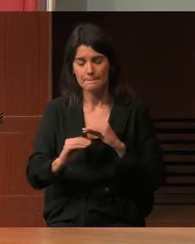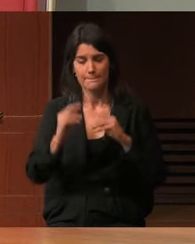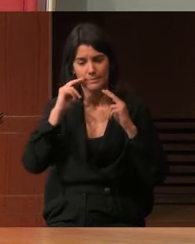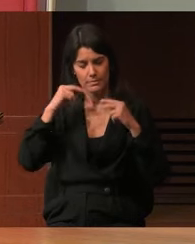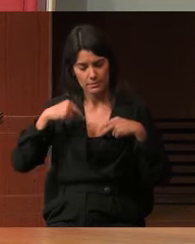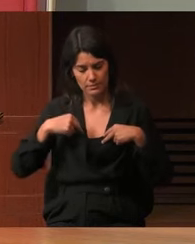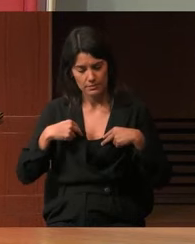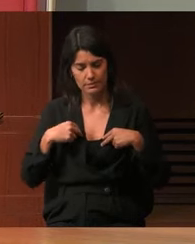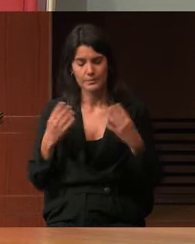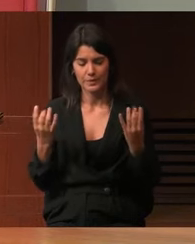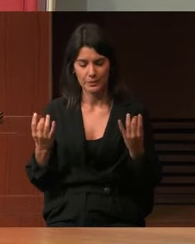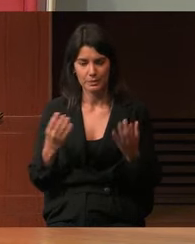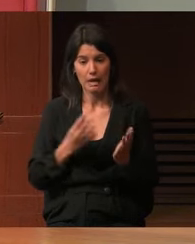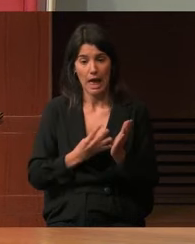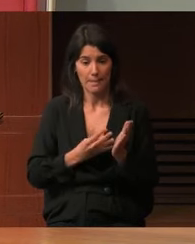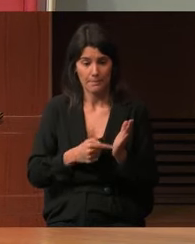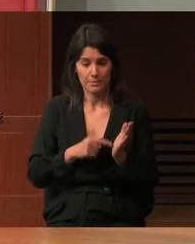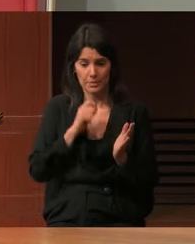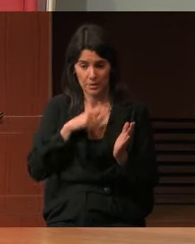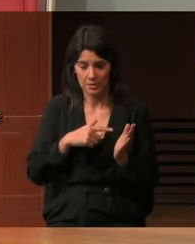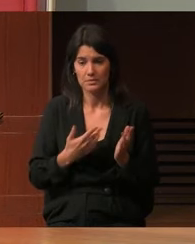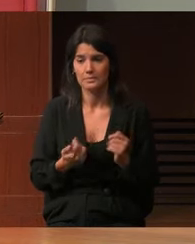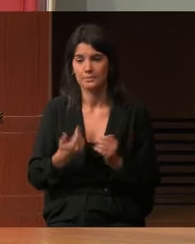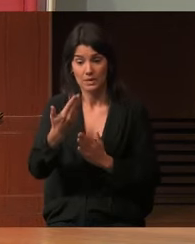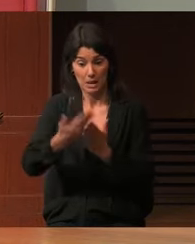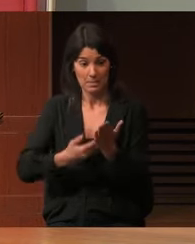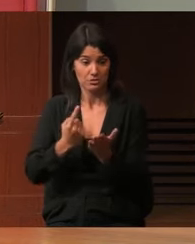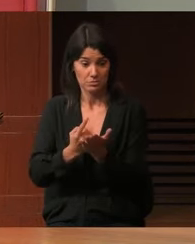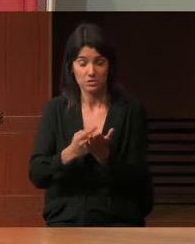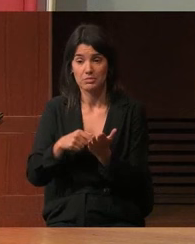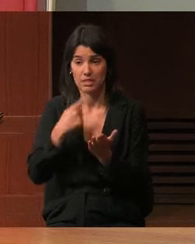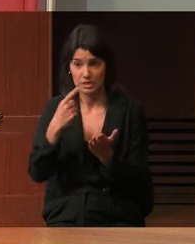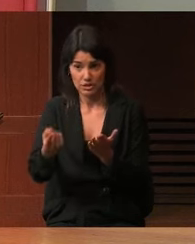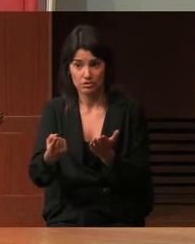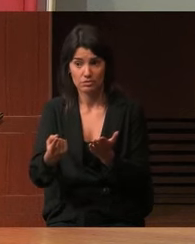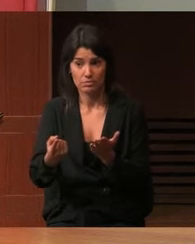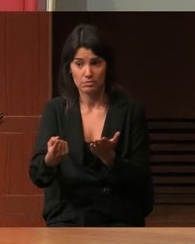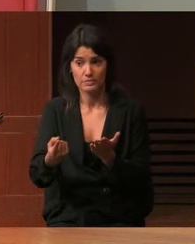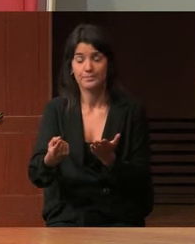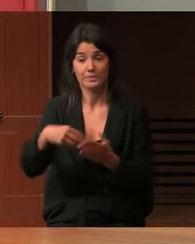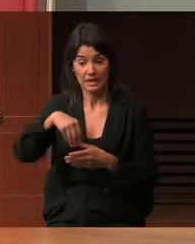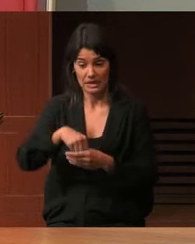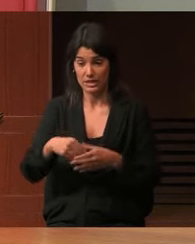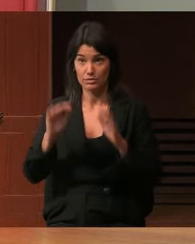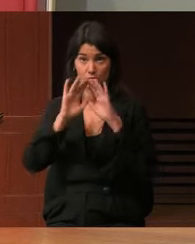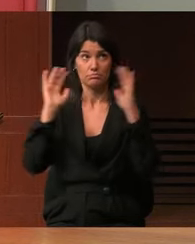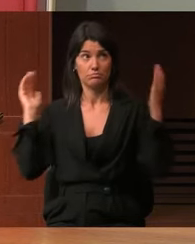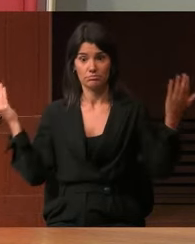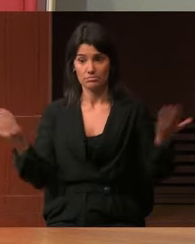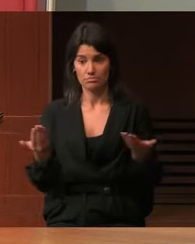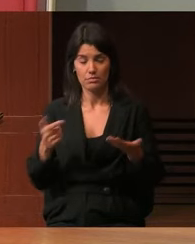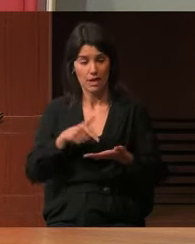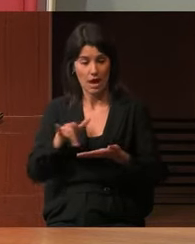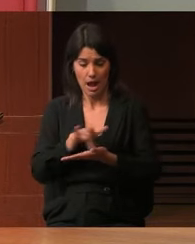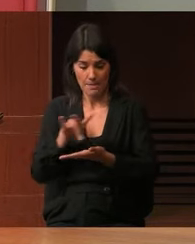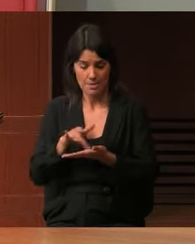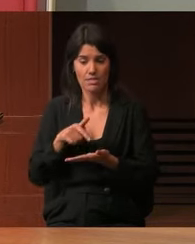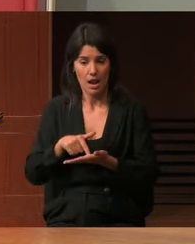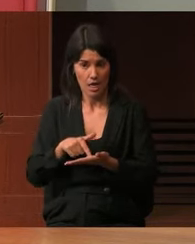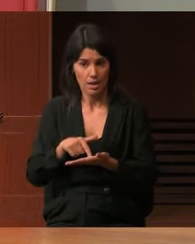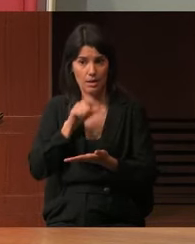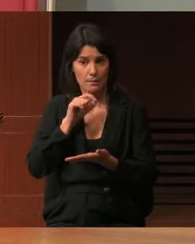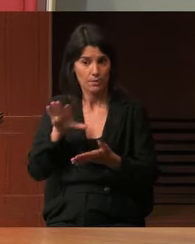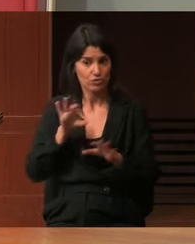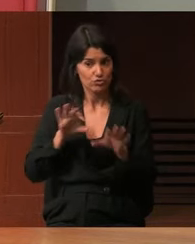de meditação. Na mesma página pode ler-se que, cito, dentro do ninho de meditação há um iPad que pode ser usado para